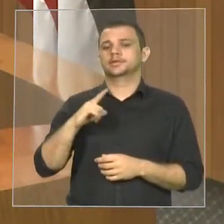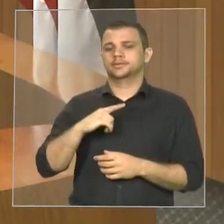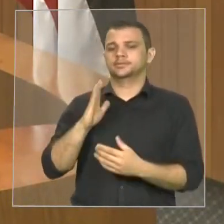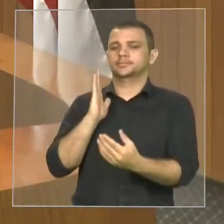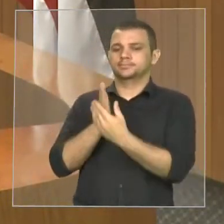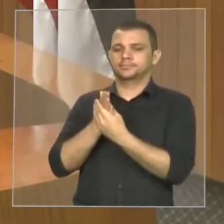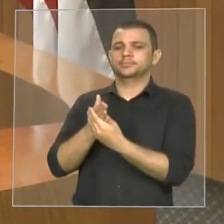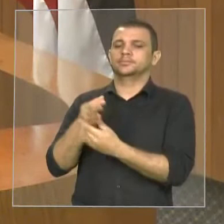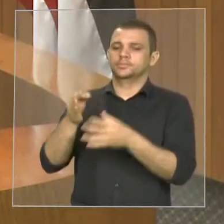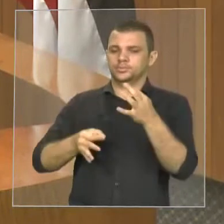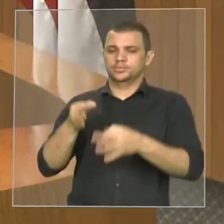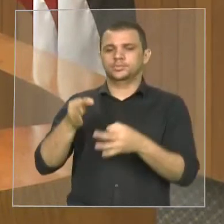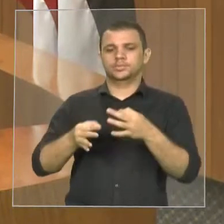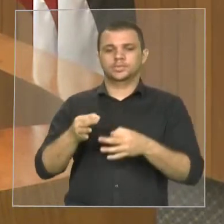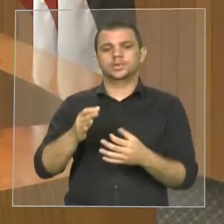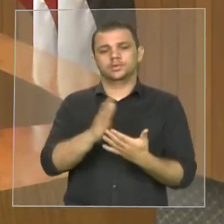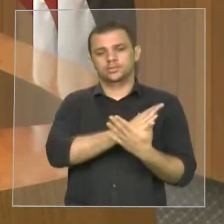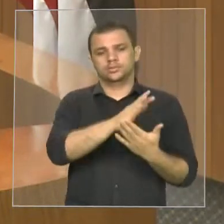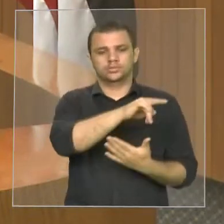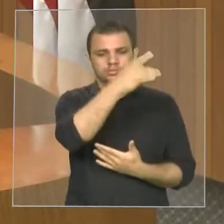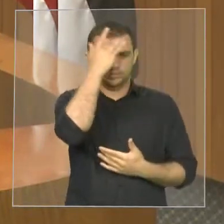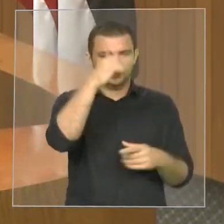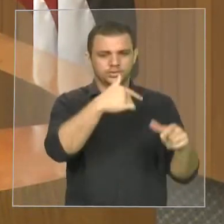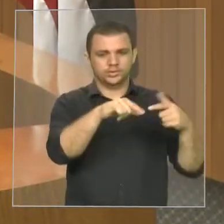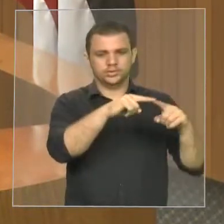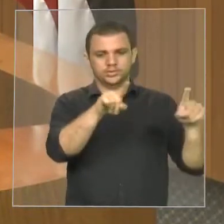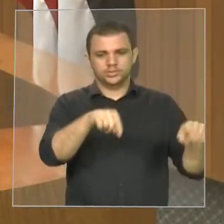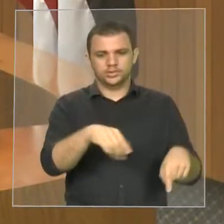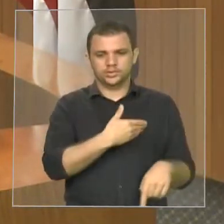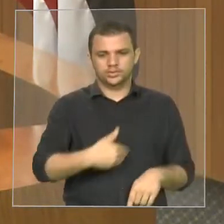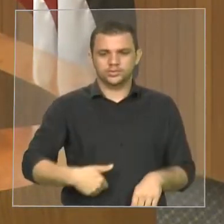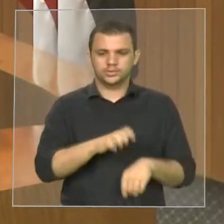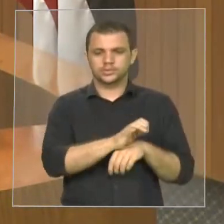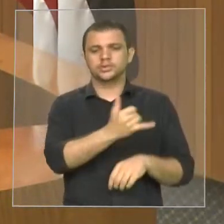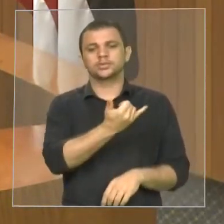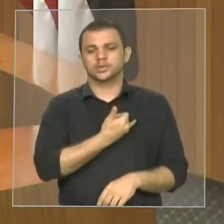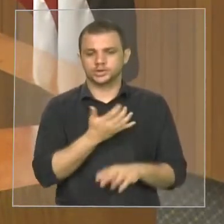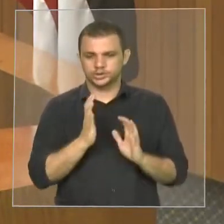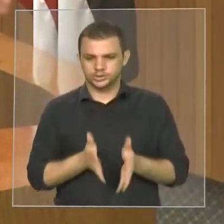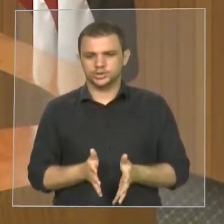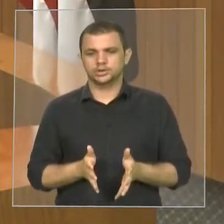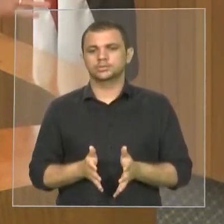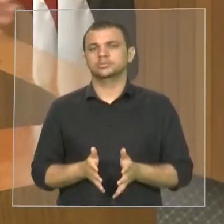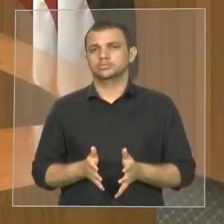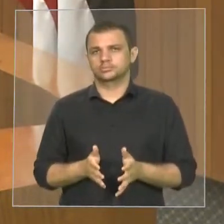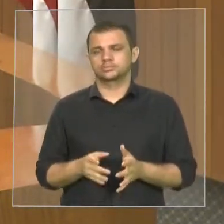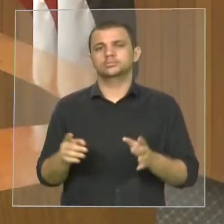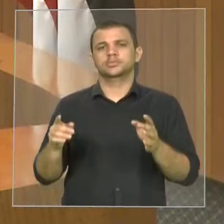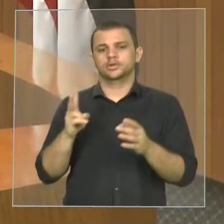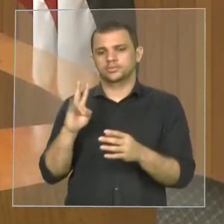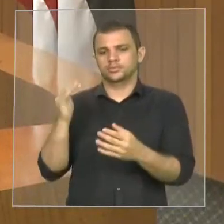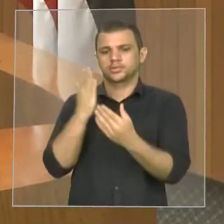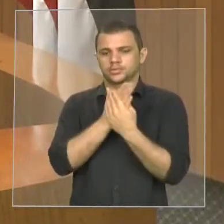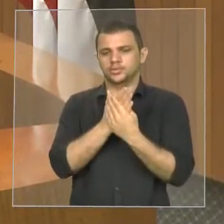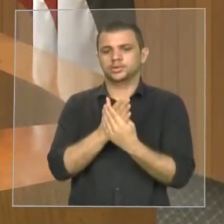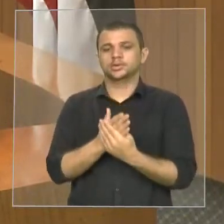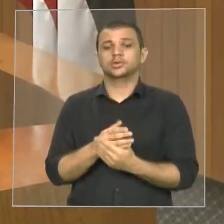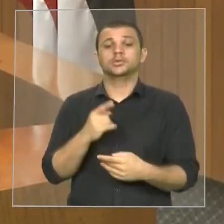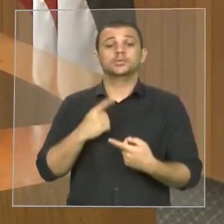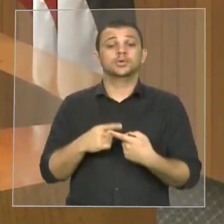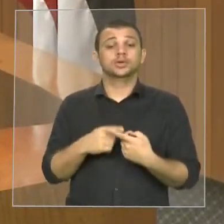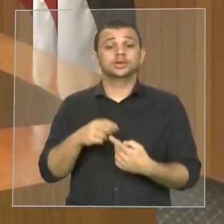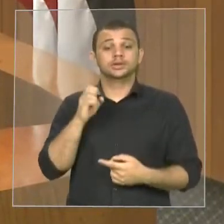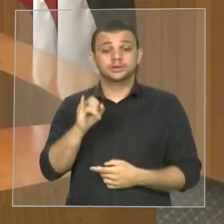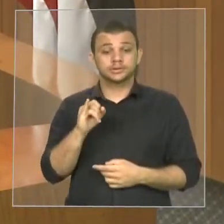judiciais, porque um projeto, deputado Antônio Pereira, se tudo está funcionando com o CONSUP, se está sendo feito o pagamento de pensão e